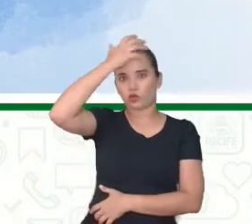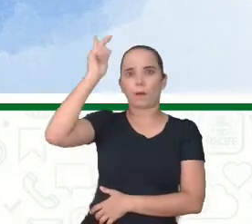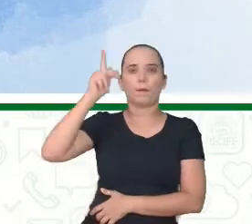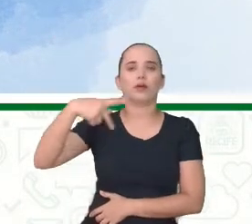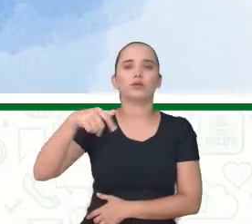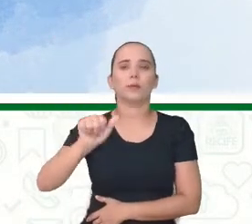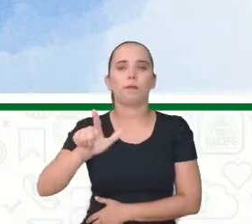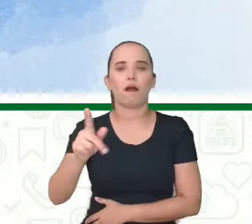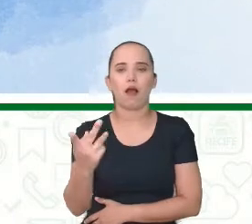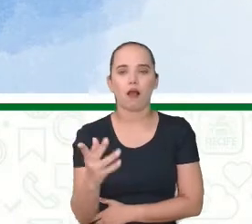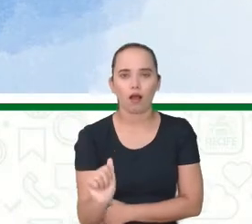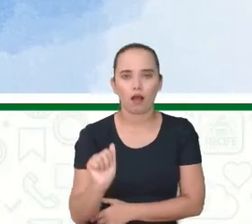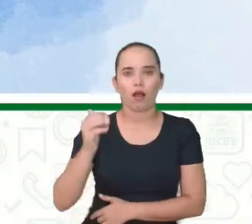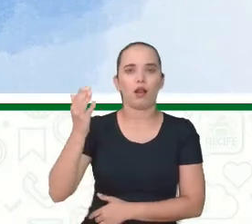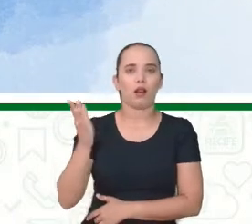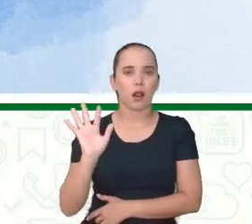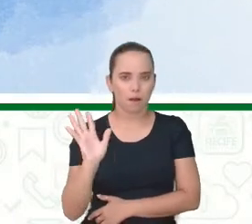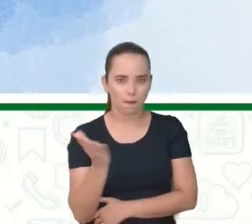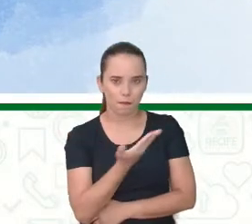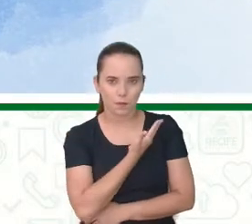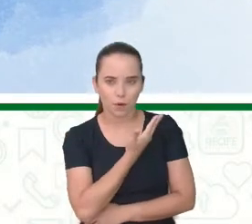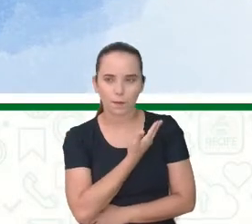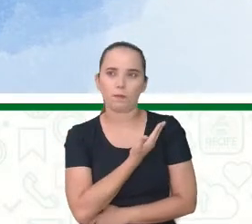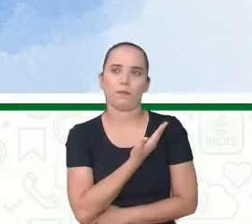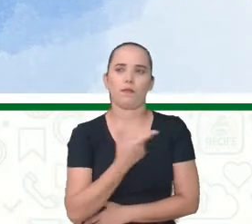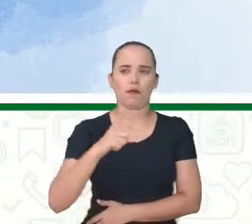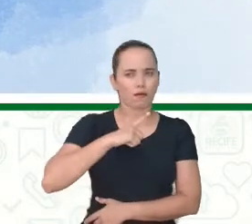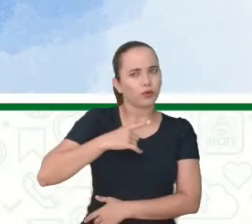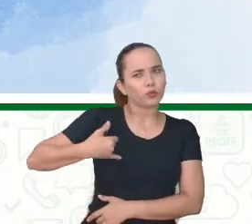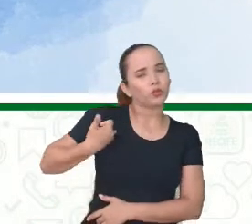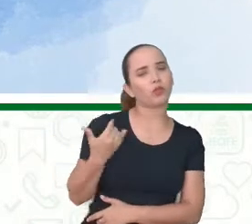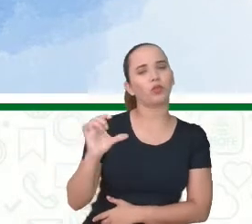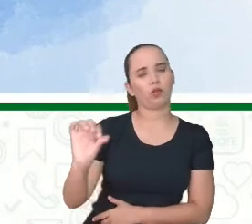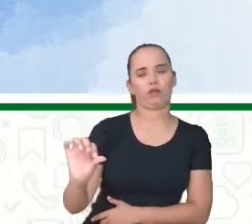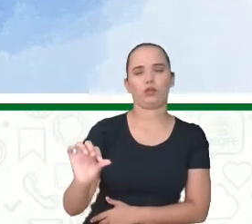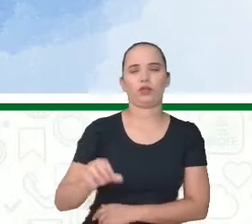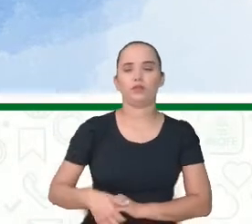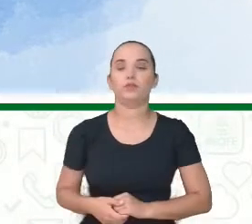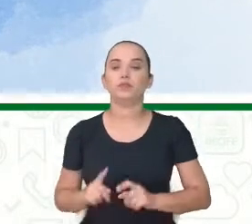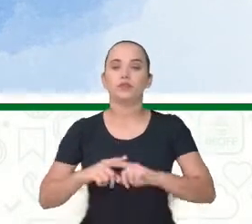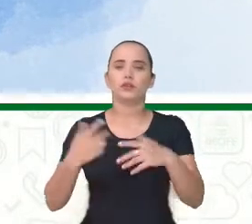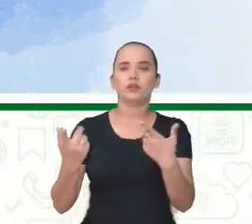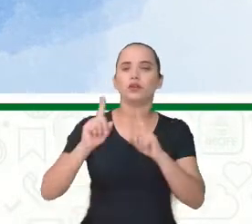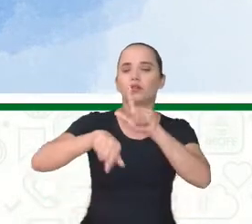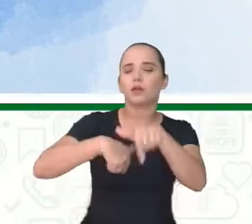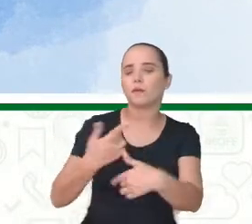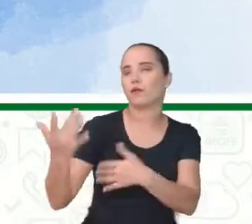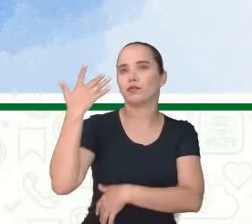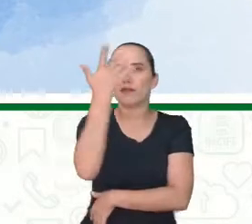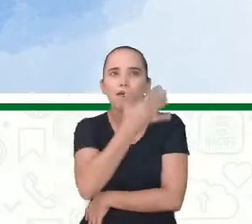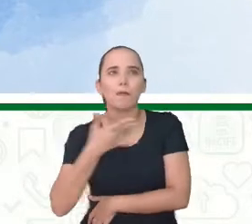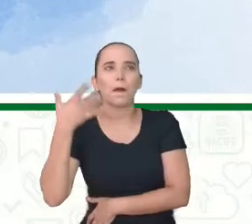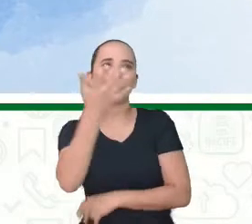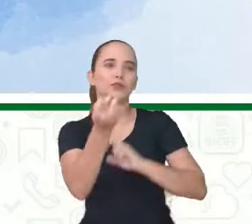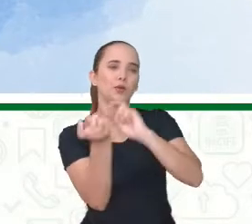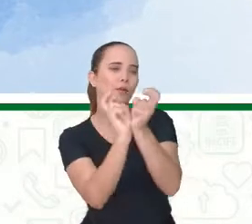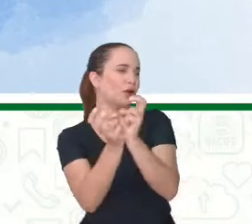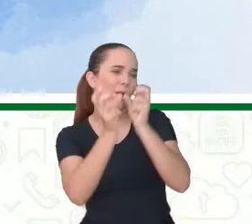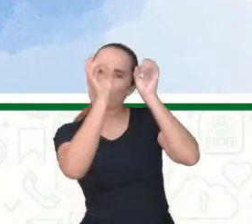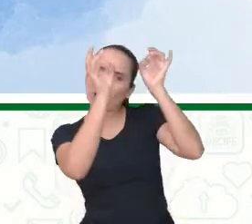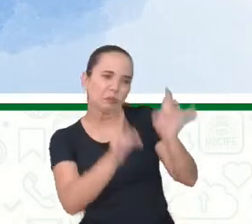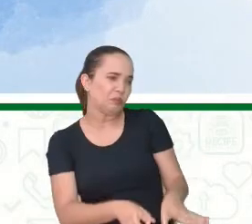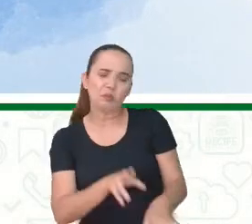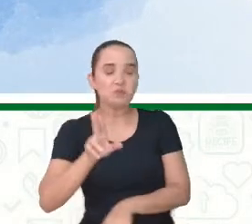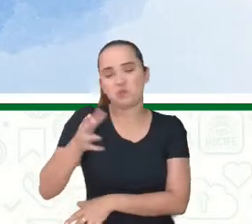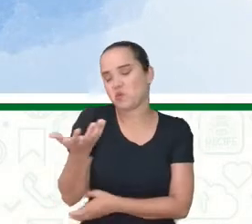atrás, com 9 anos de idade. E daí eu me apaixonei pela capoeira e não quis deixar mais, não deixei mais. E